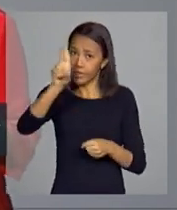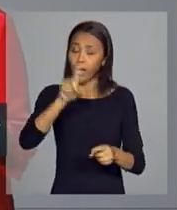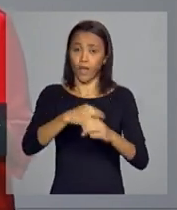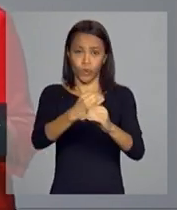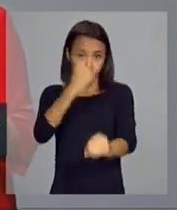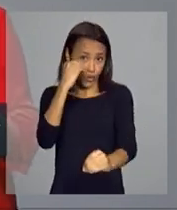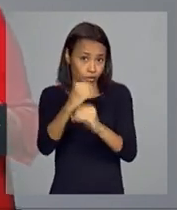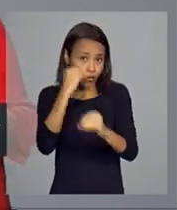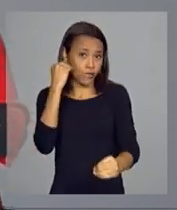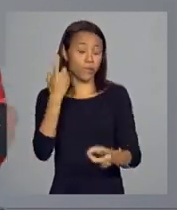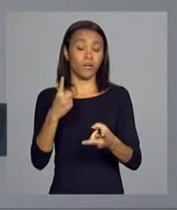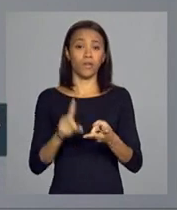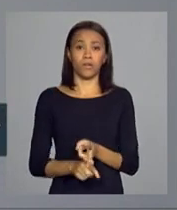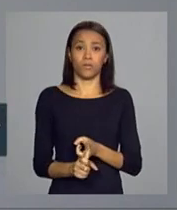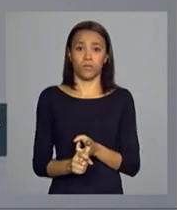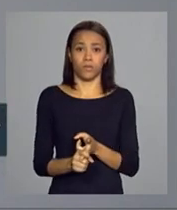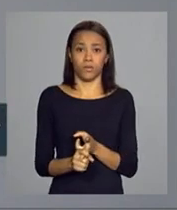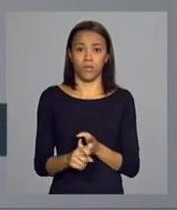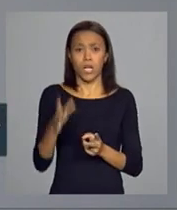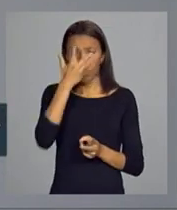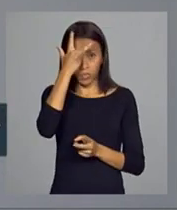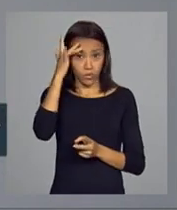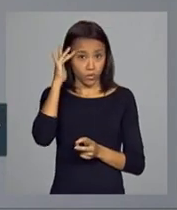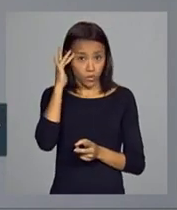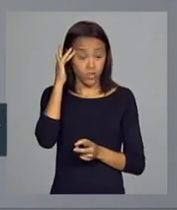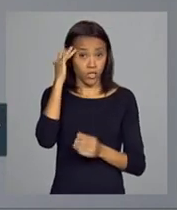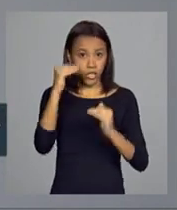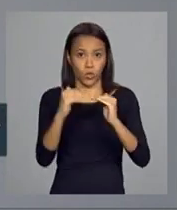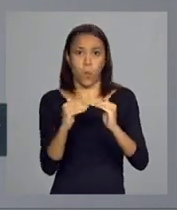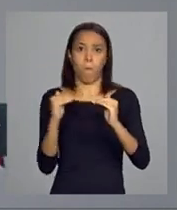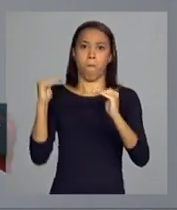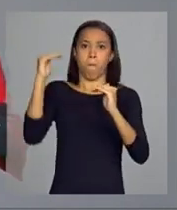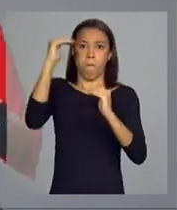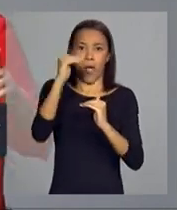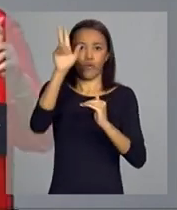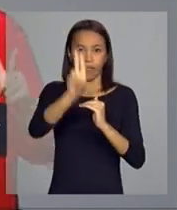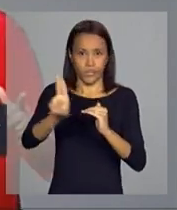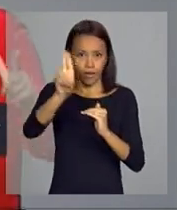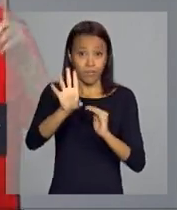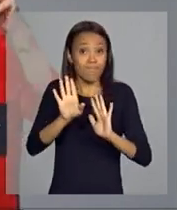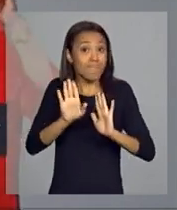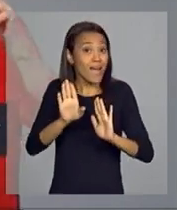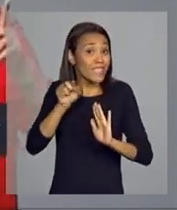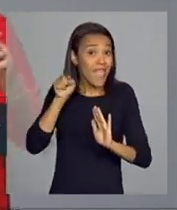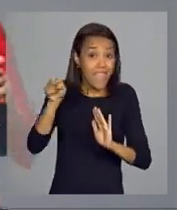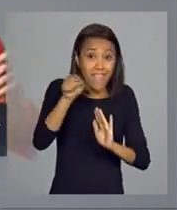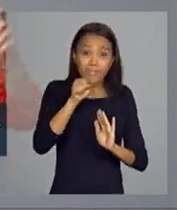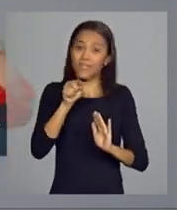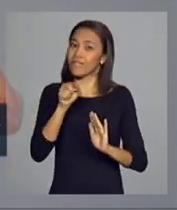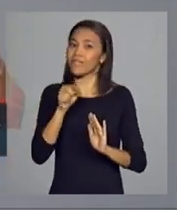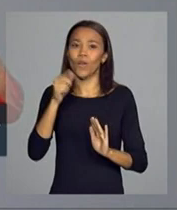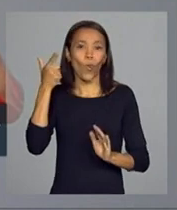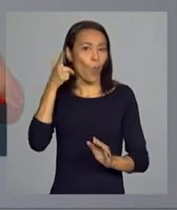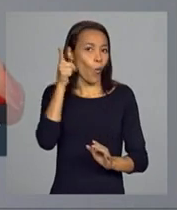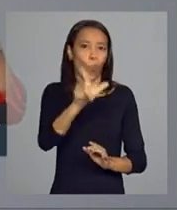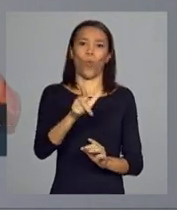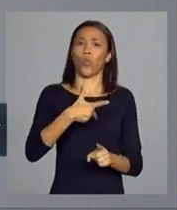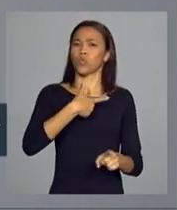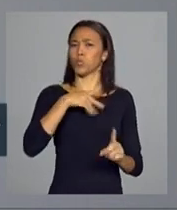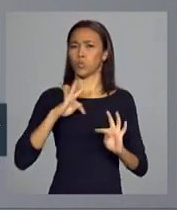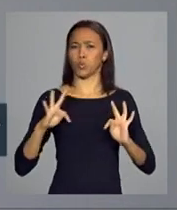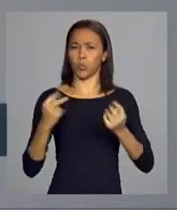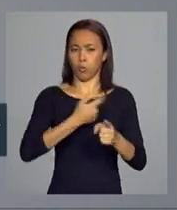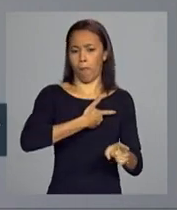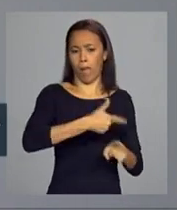engenheiros, aqueles que formam em outro nível, mas eles não superam, nem vão